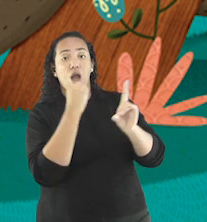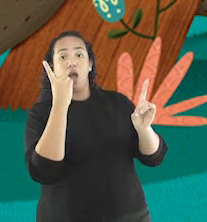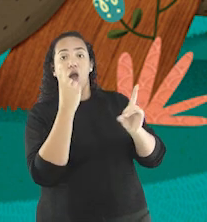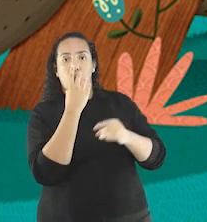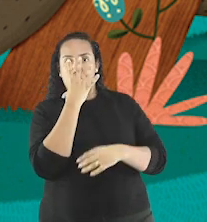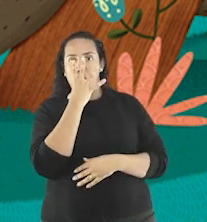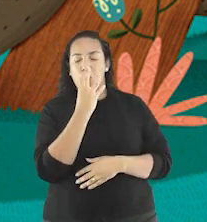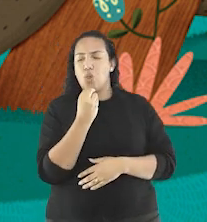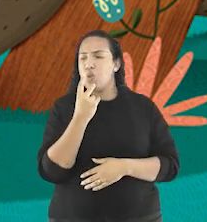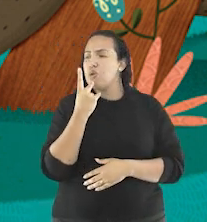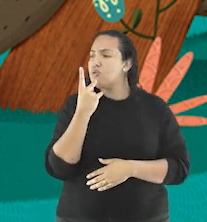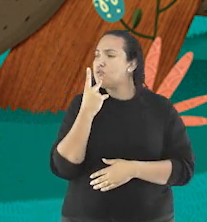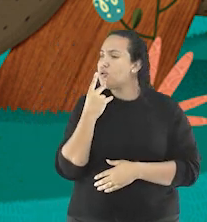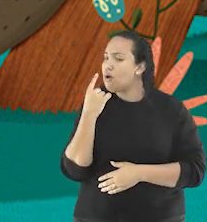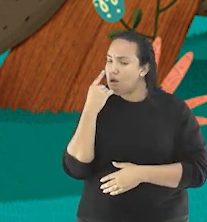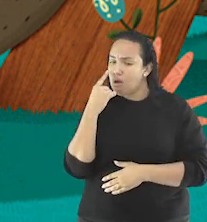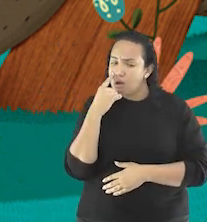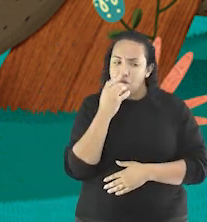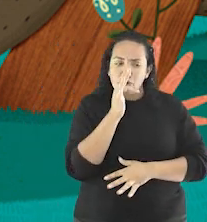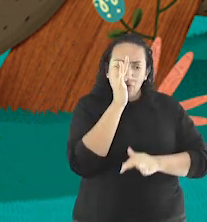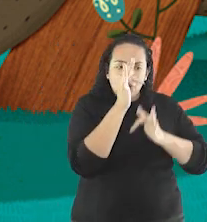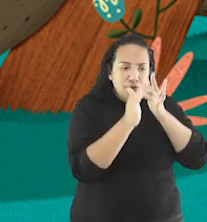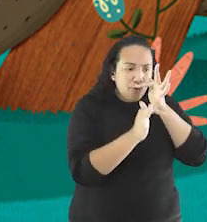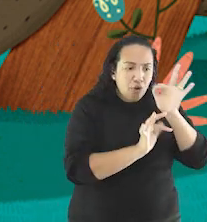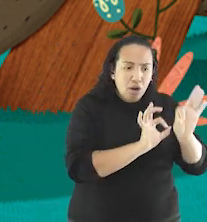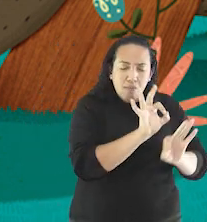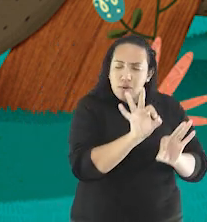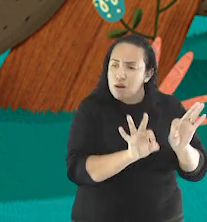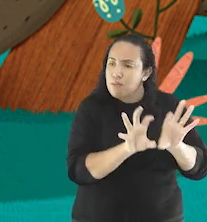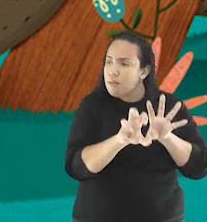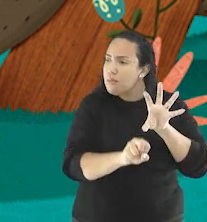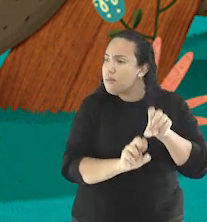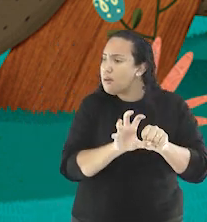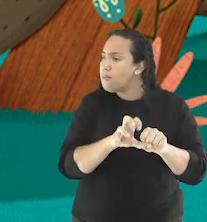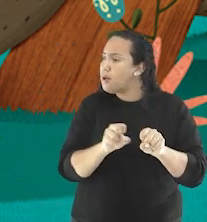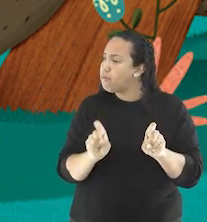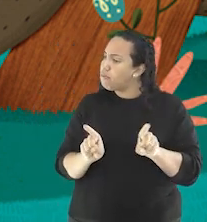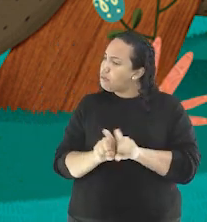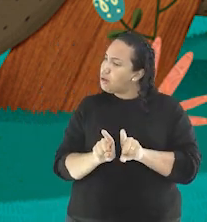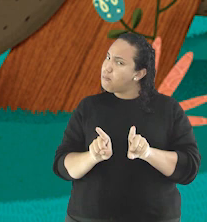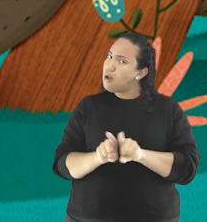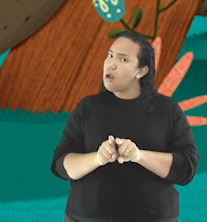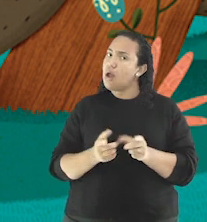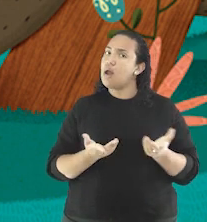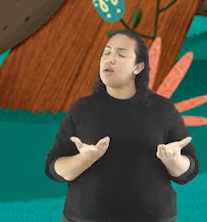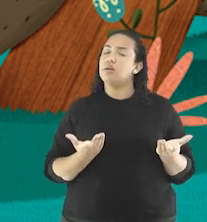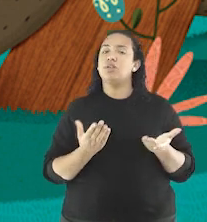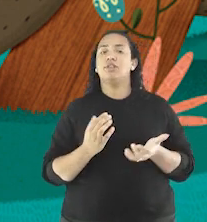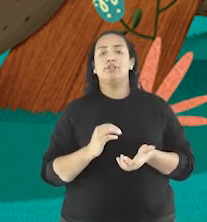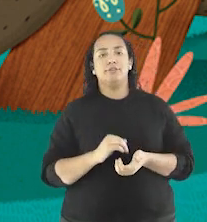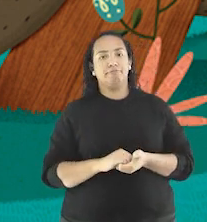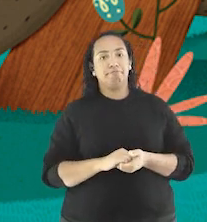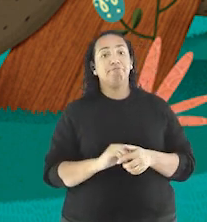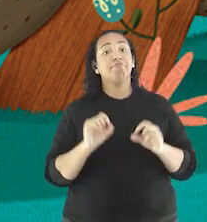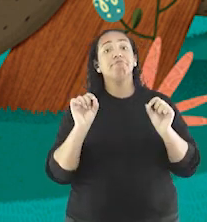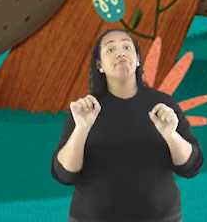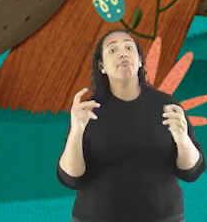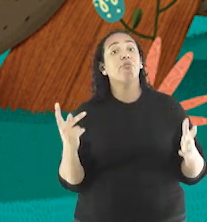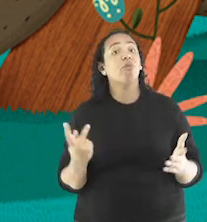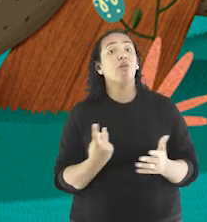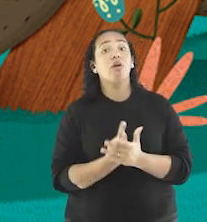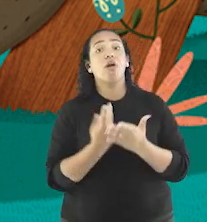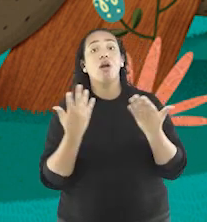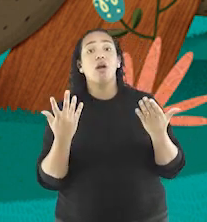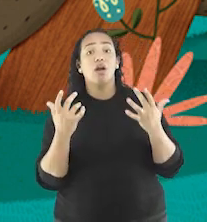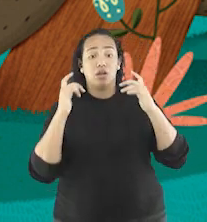mau, ele falou: "Por que você não leva também essas formosas flores?" E aí, o que